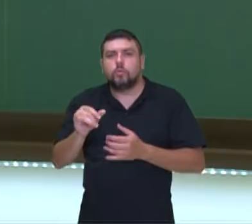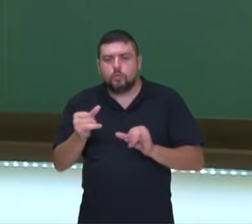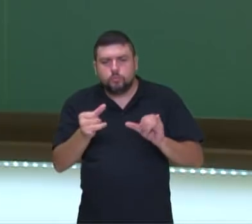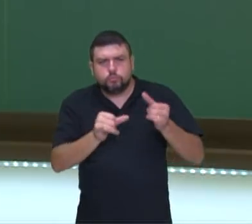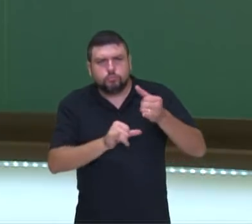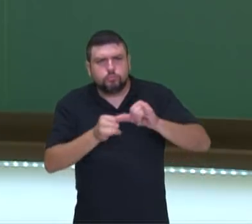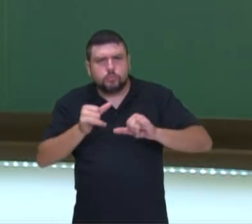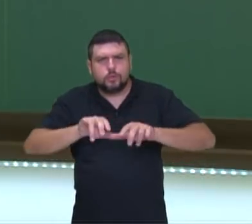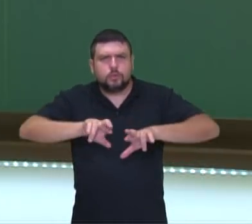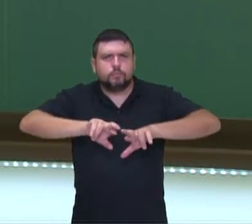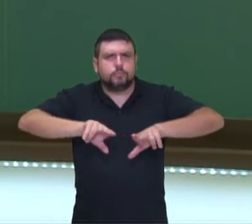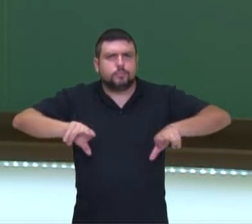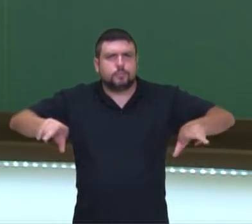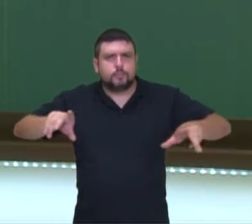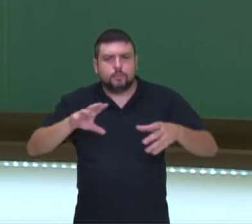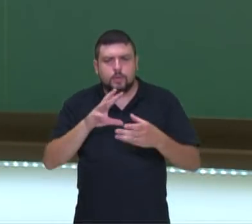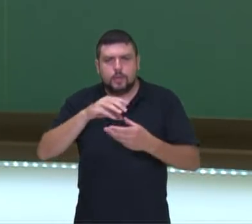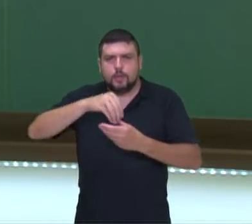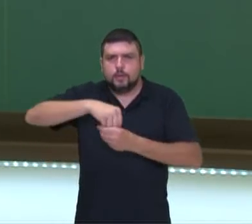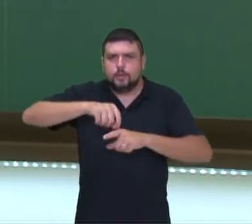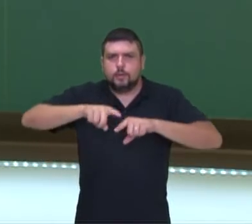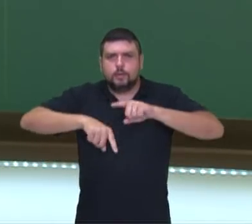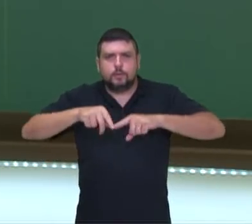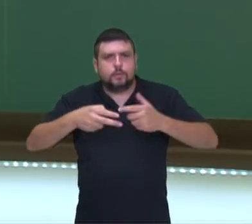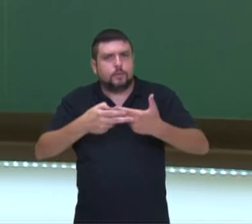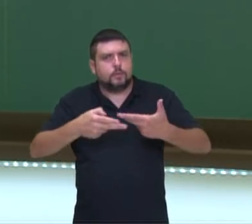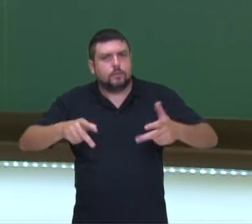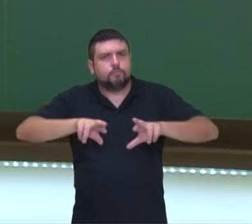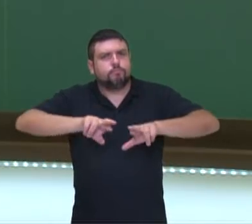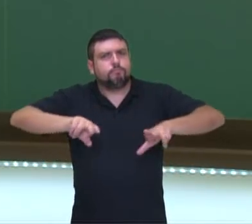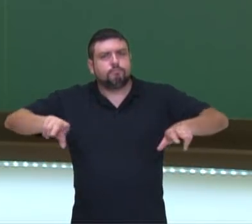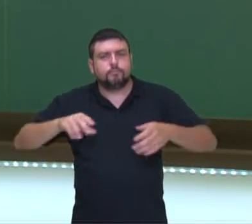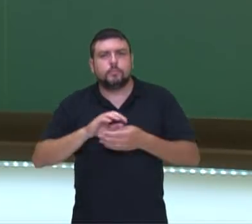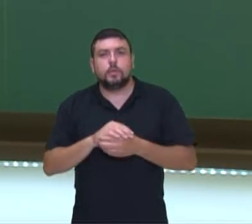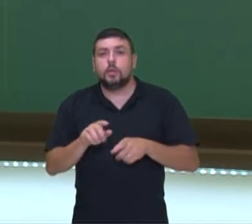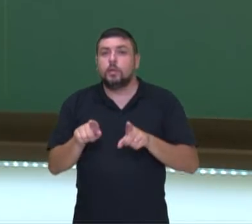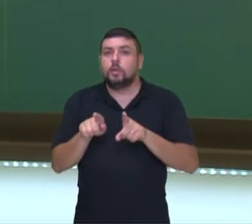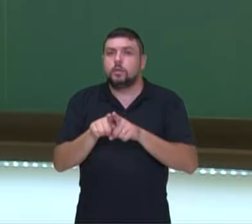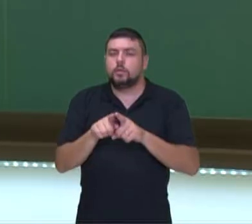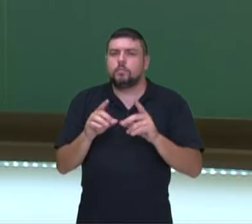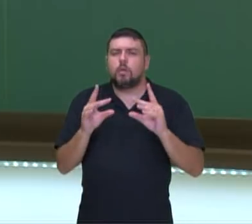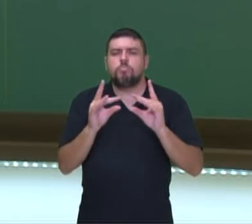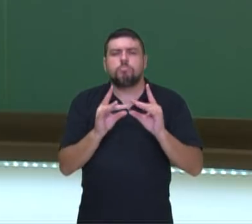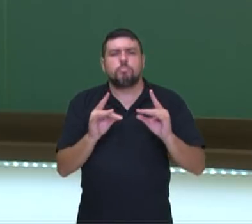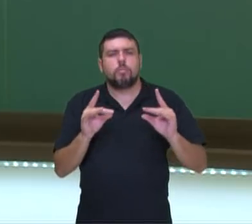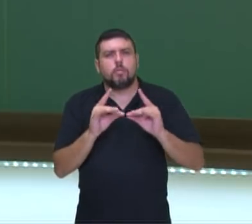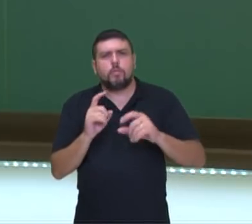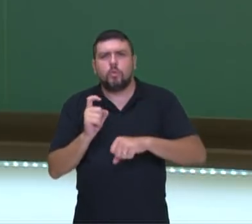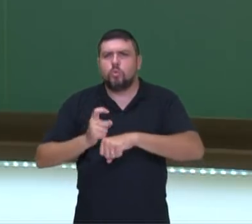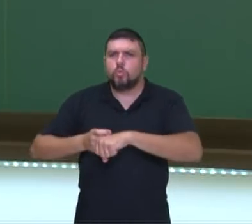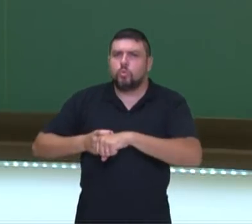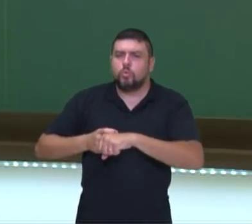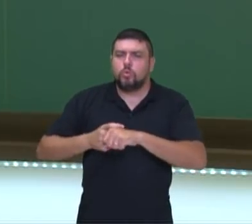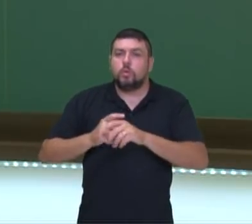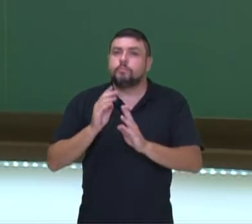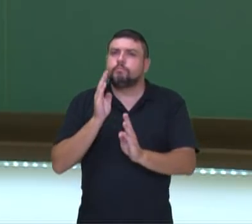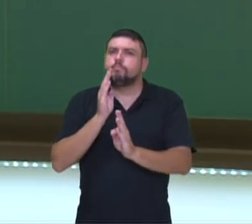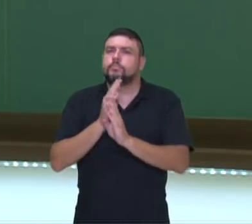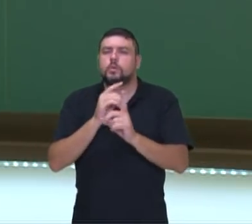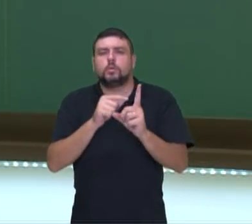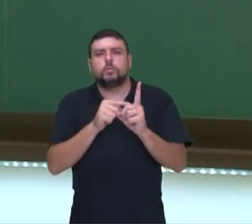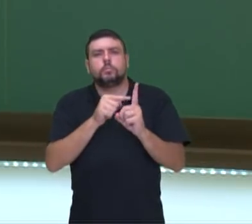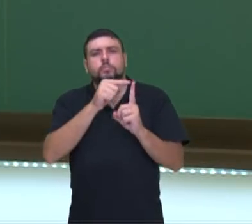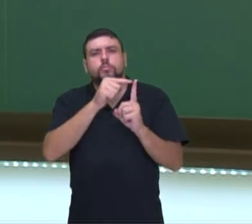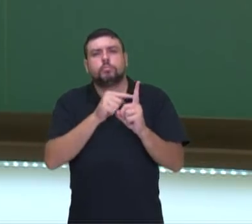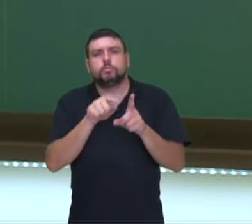seja, elementos, materiais que compõem diferentes e estados físicos diferentes, dependendo da temperatura e da